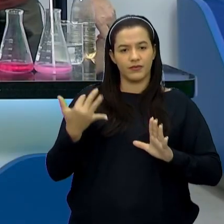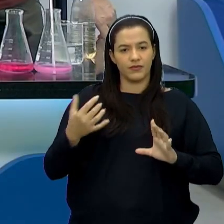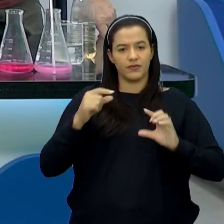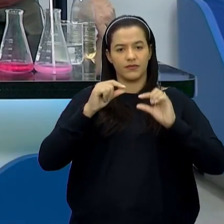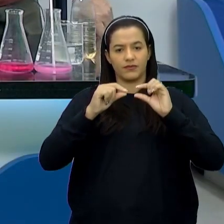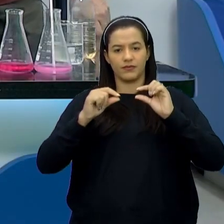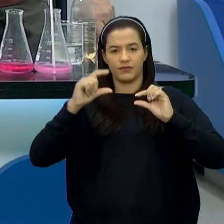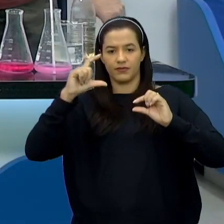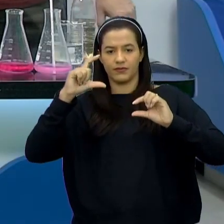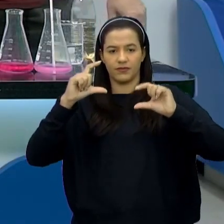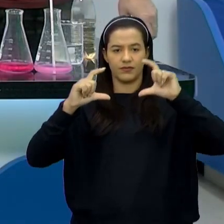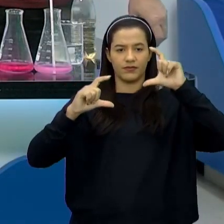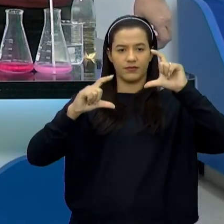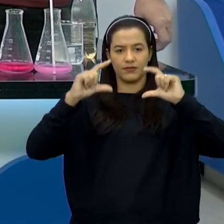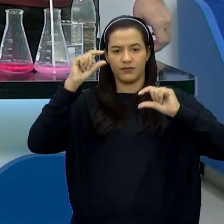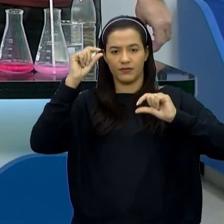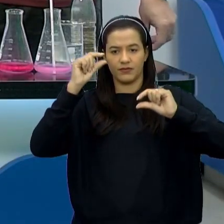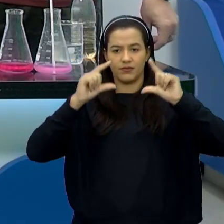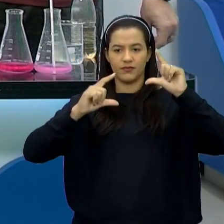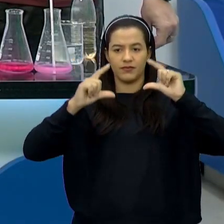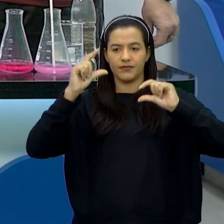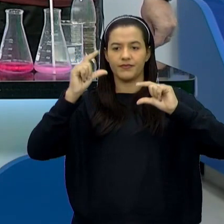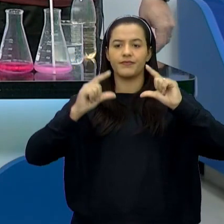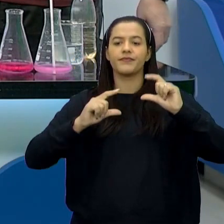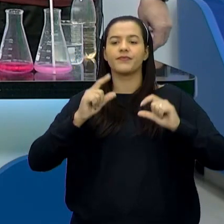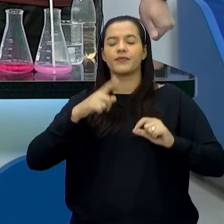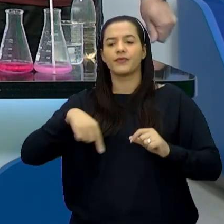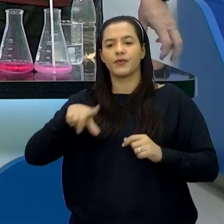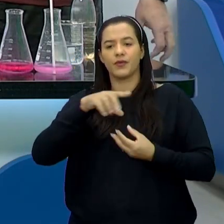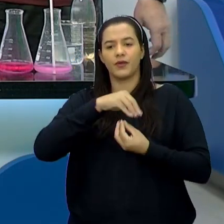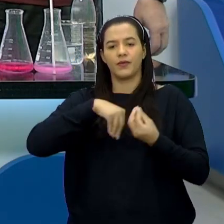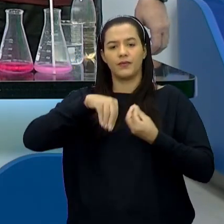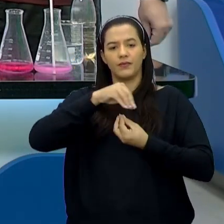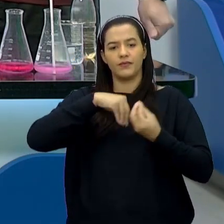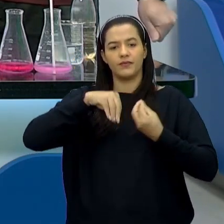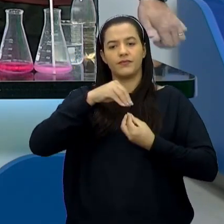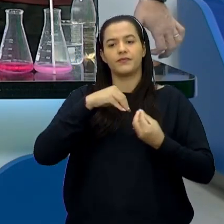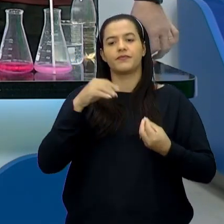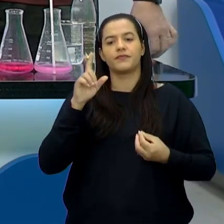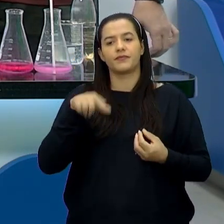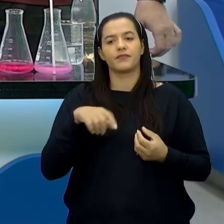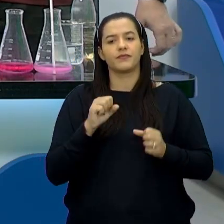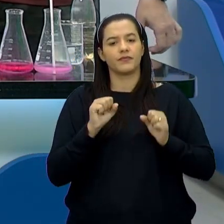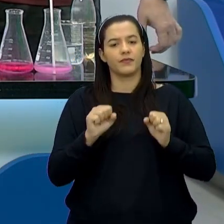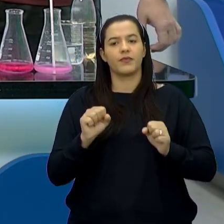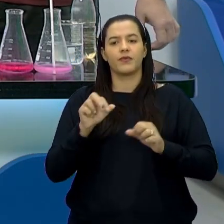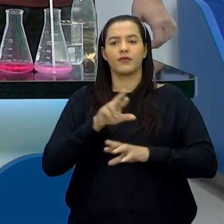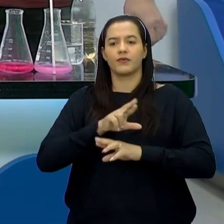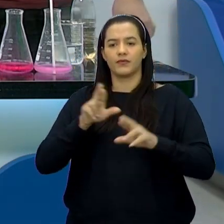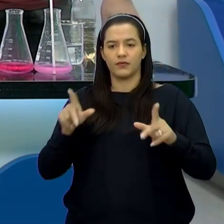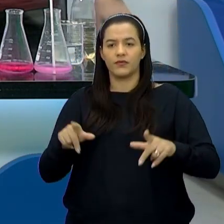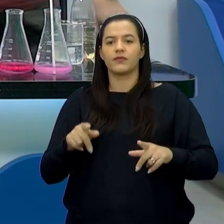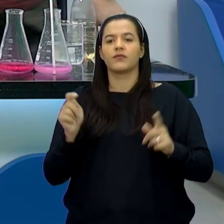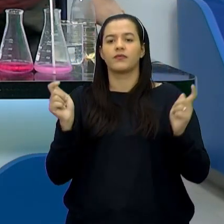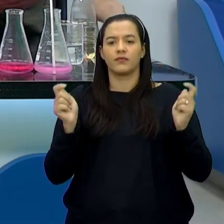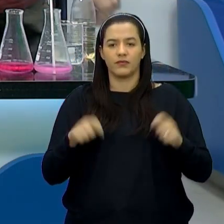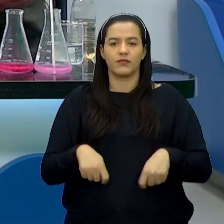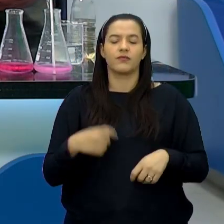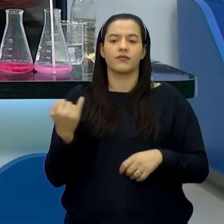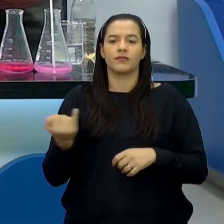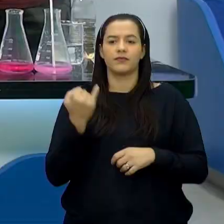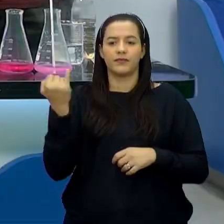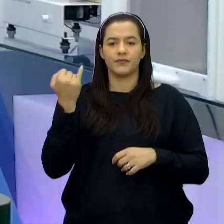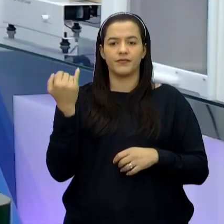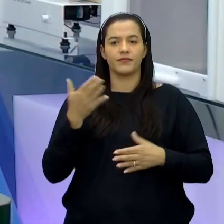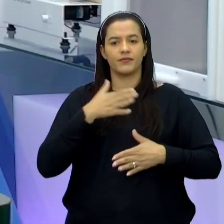Aquela relação da quantidade numa mistura, né? Pode fazer uma diferença, não é Faz toda assim? a diferença. No